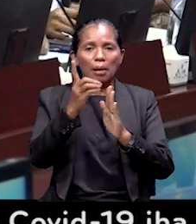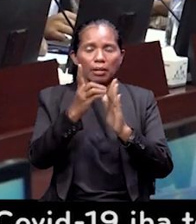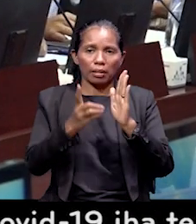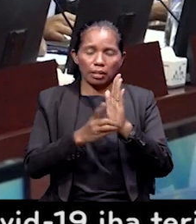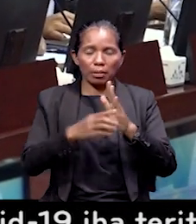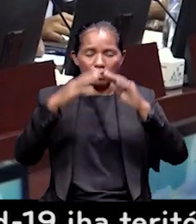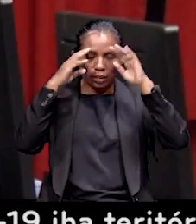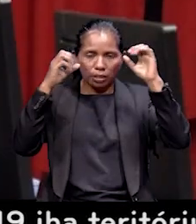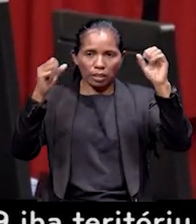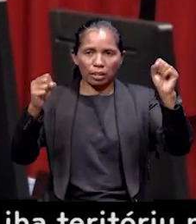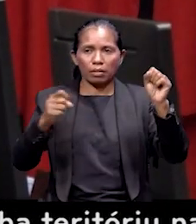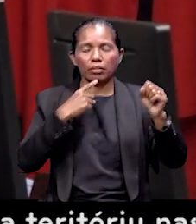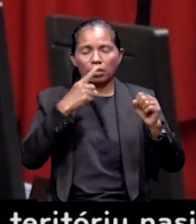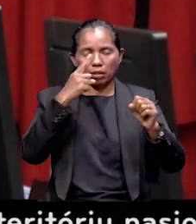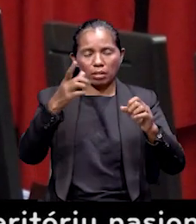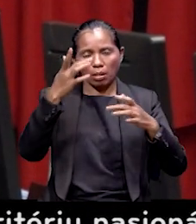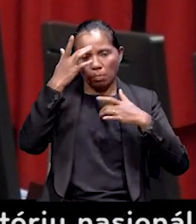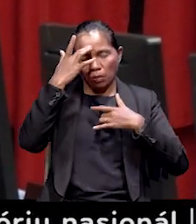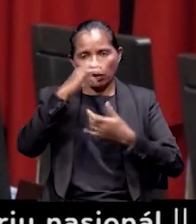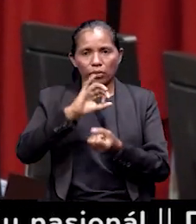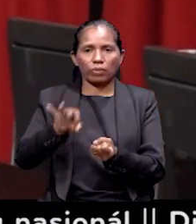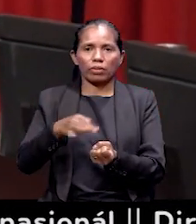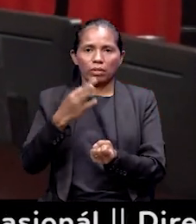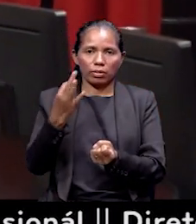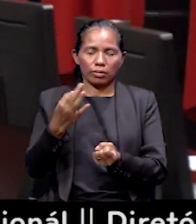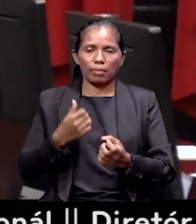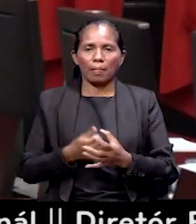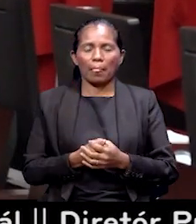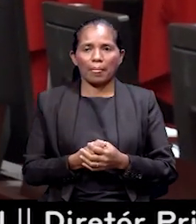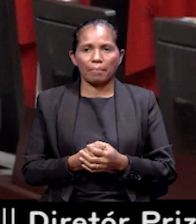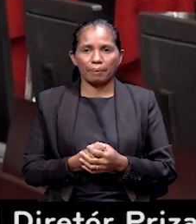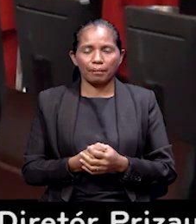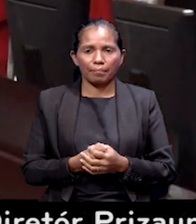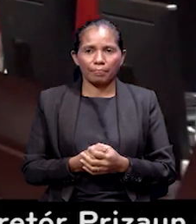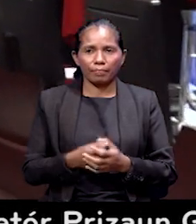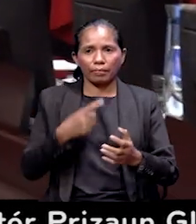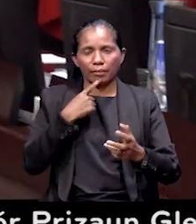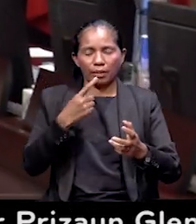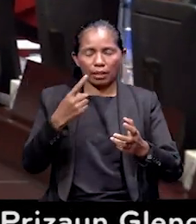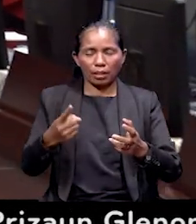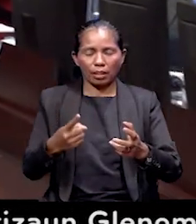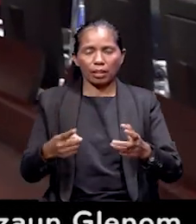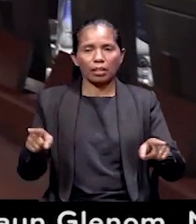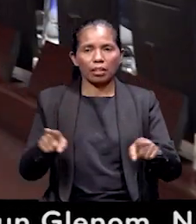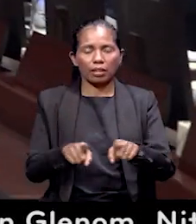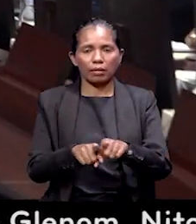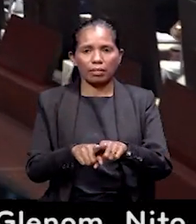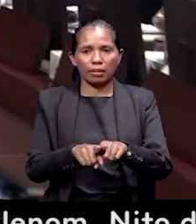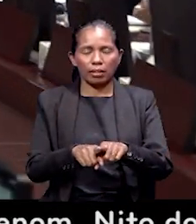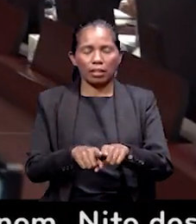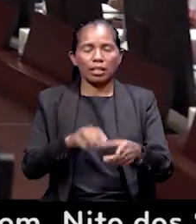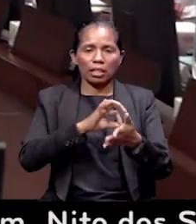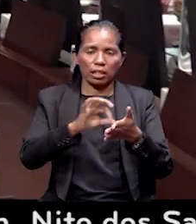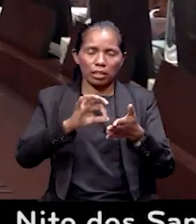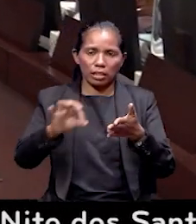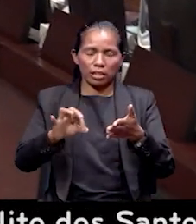por hatan ba pandemia COVID-19. Compara ho medida execução estado emergência anterior, resista